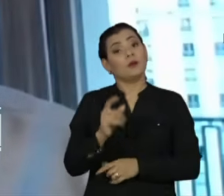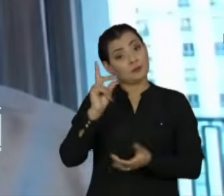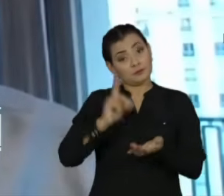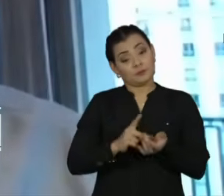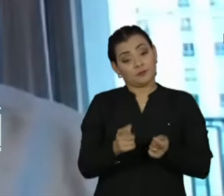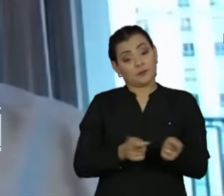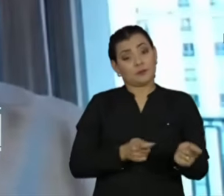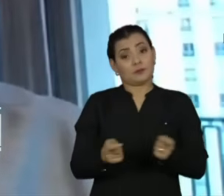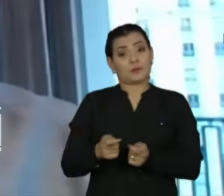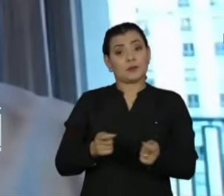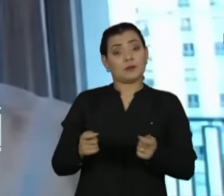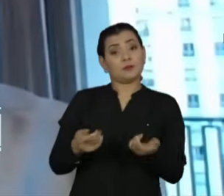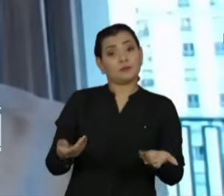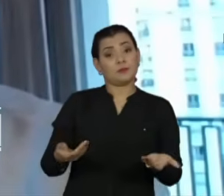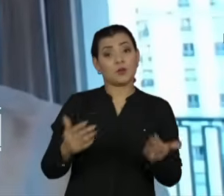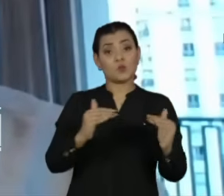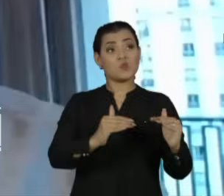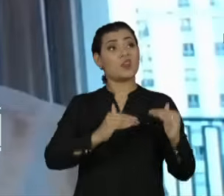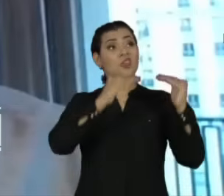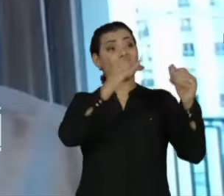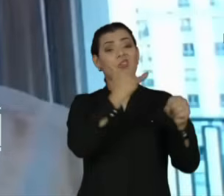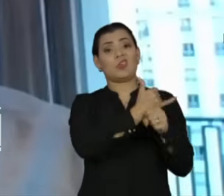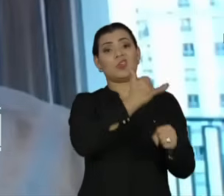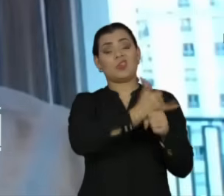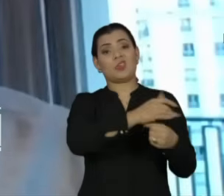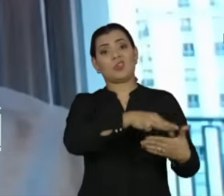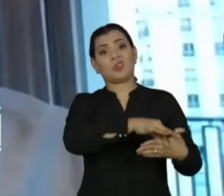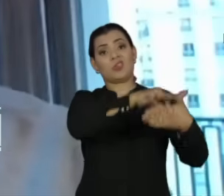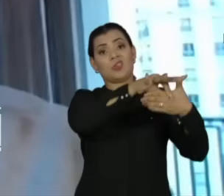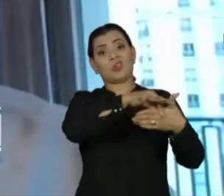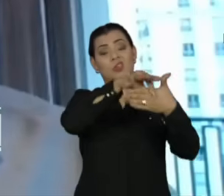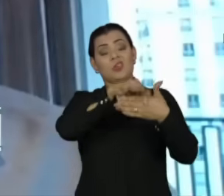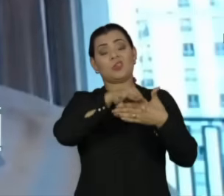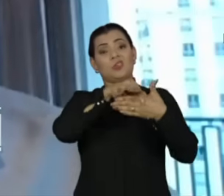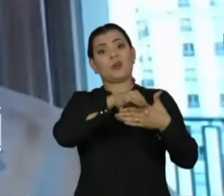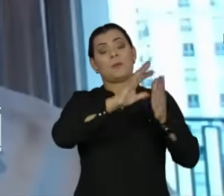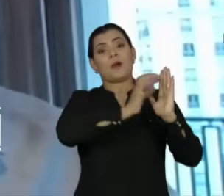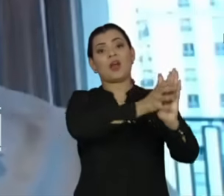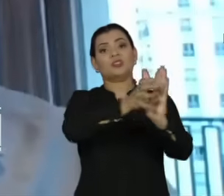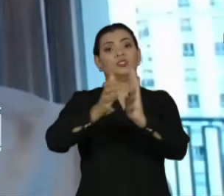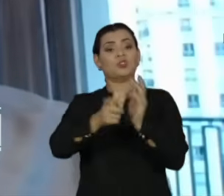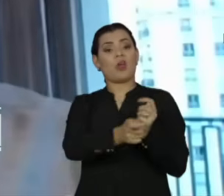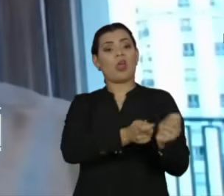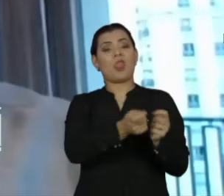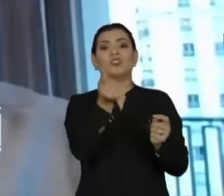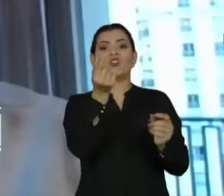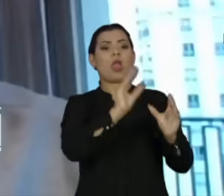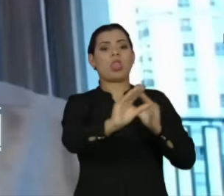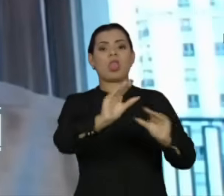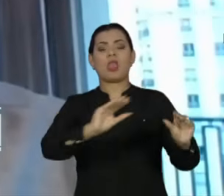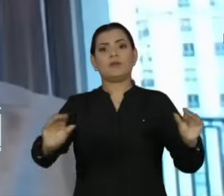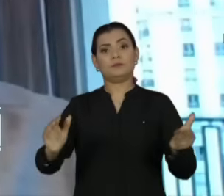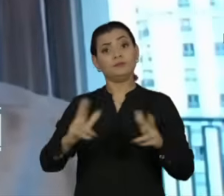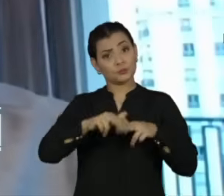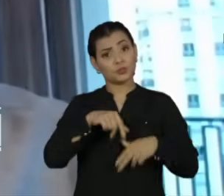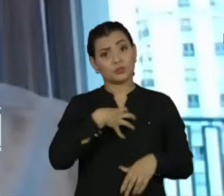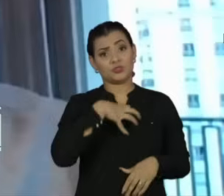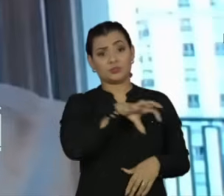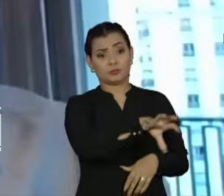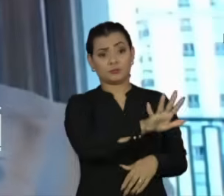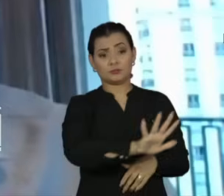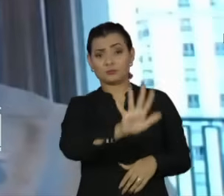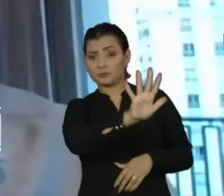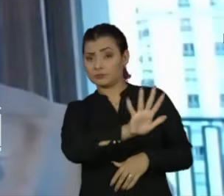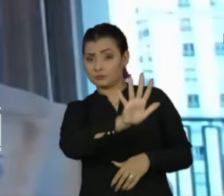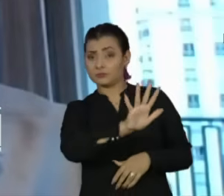grande dos caciques dos partidos na distribuição desses recursos. Nesse sentido, esse